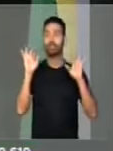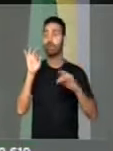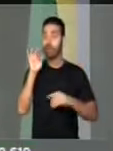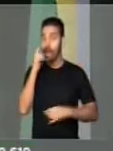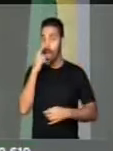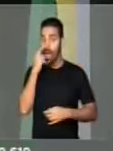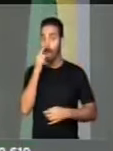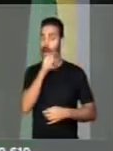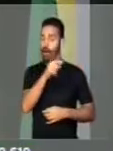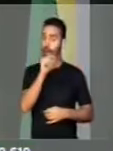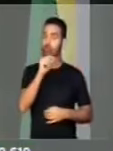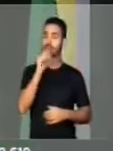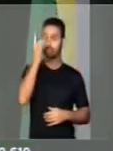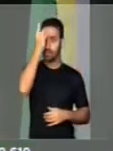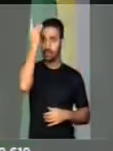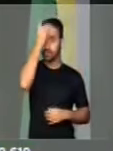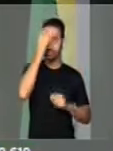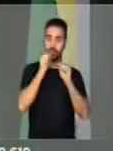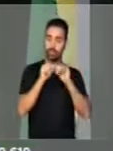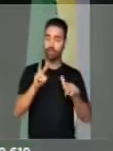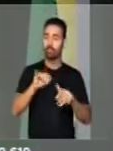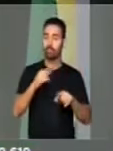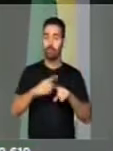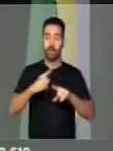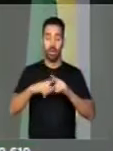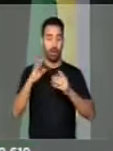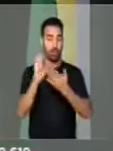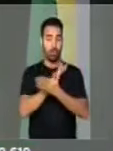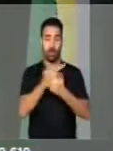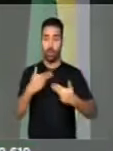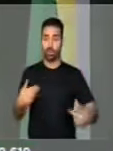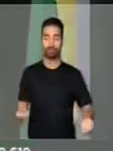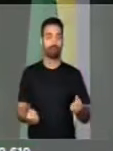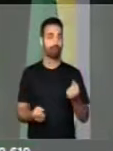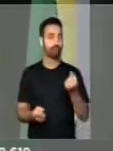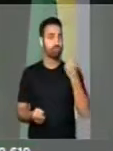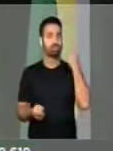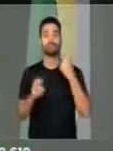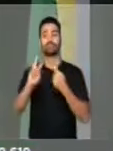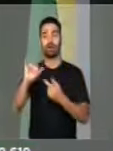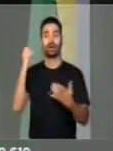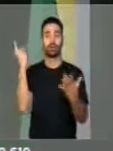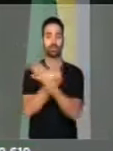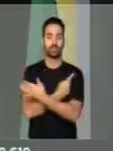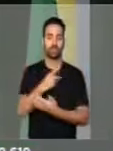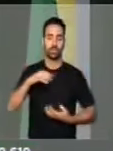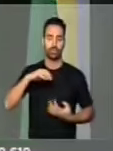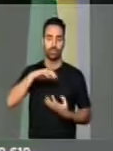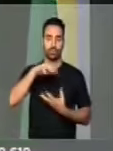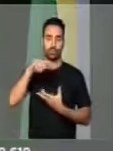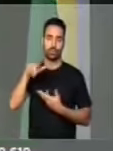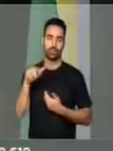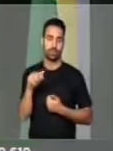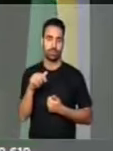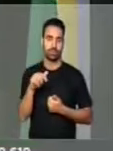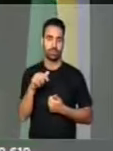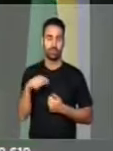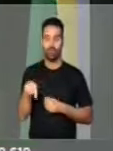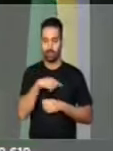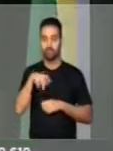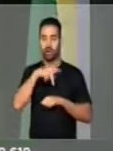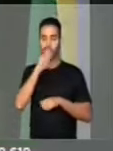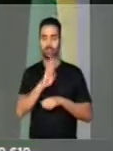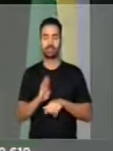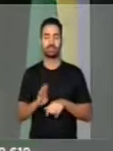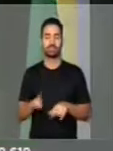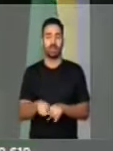do Espírito, porque algo extraordinário acontecerá na face da terra e não será diferente na nossa nação, que